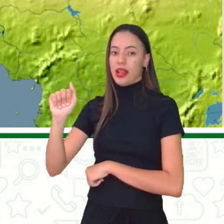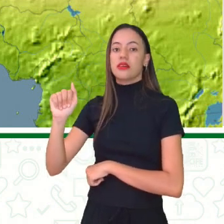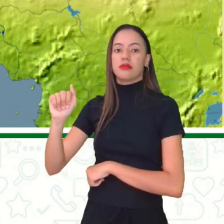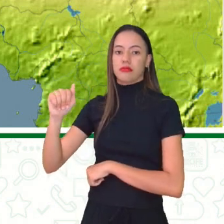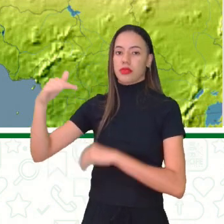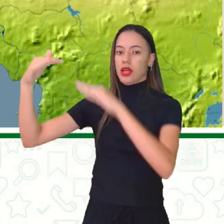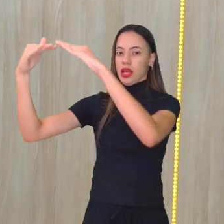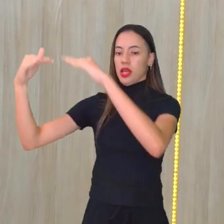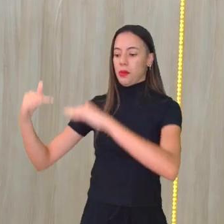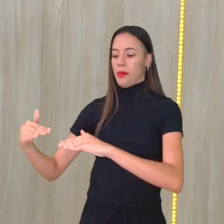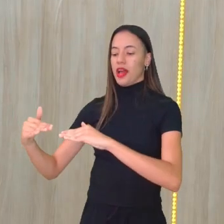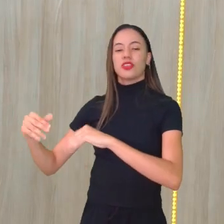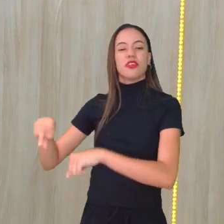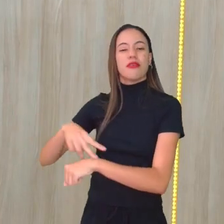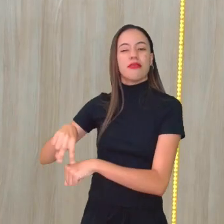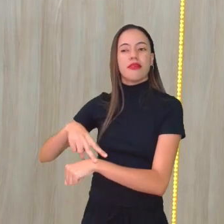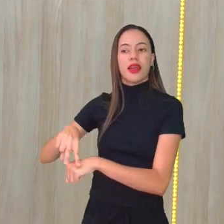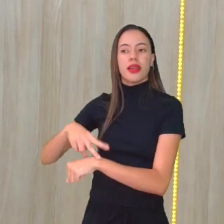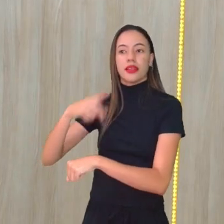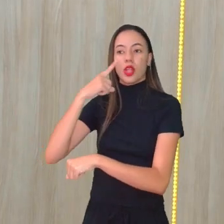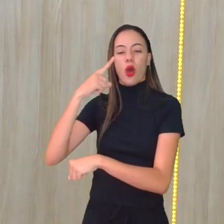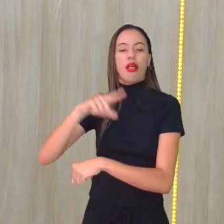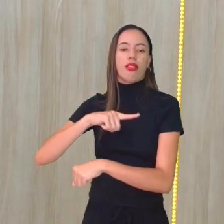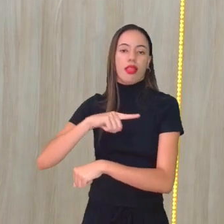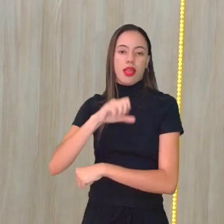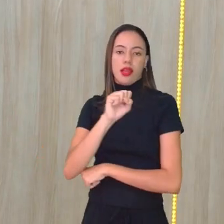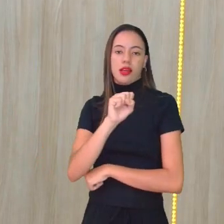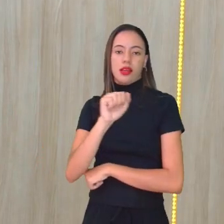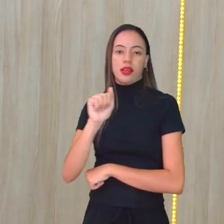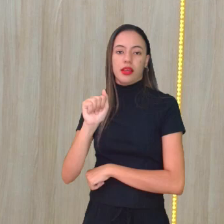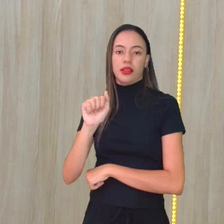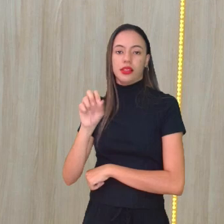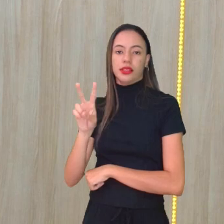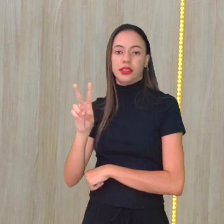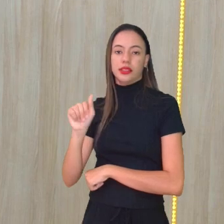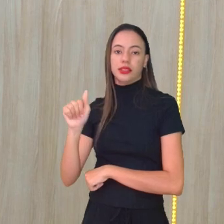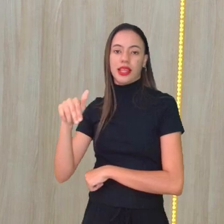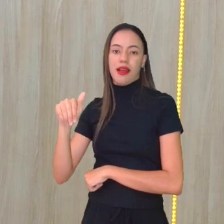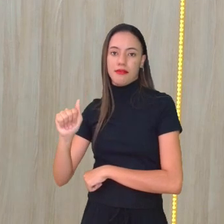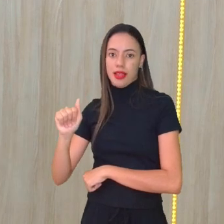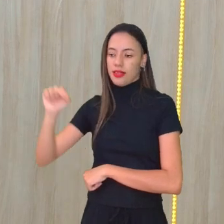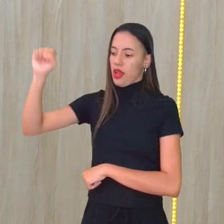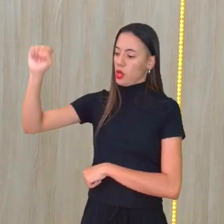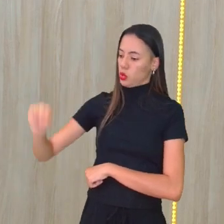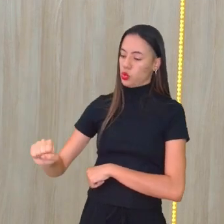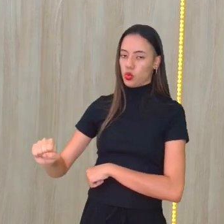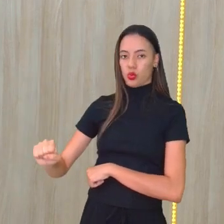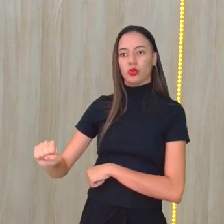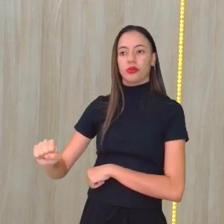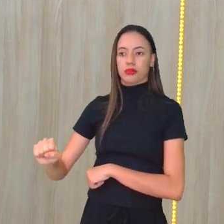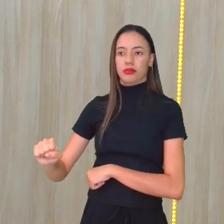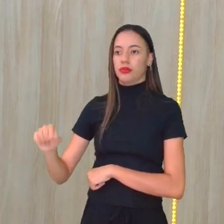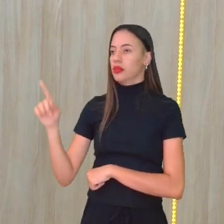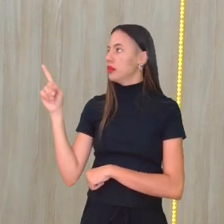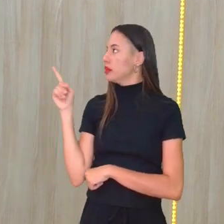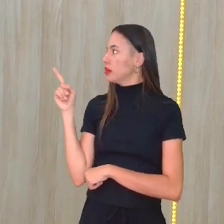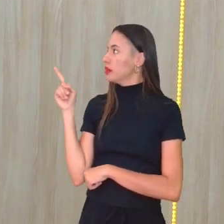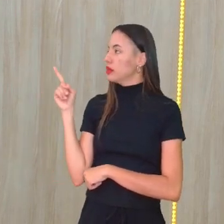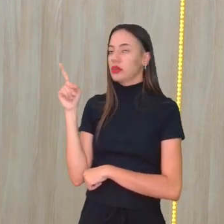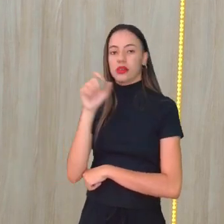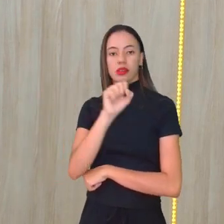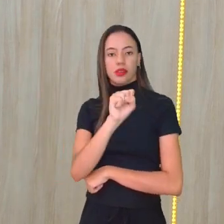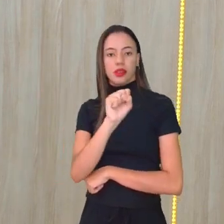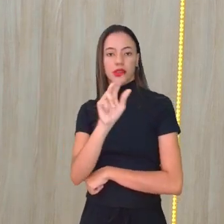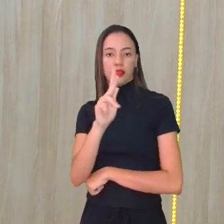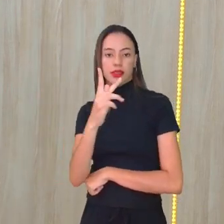né? Começando aqui pelas savanas africanas e se estendendo até o sul, né? Exatamente a área do Sahel